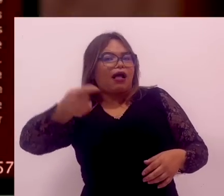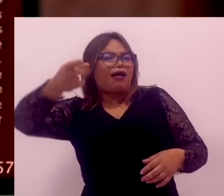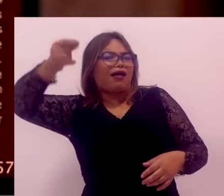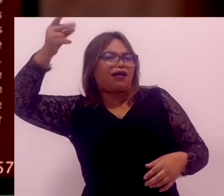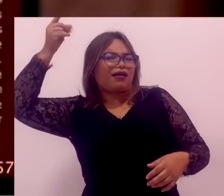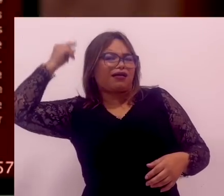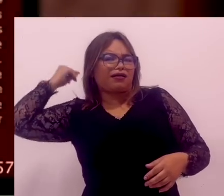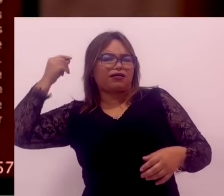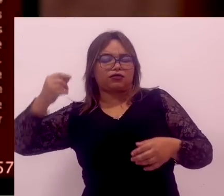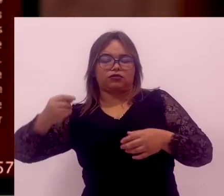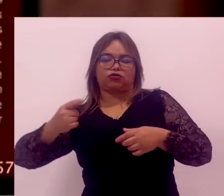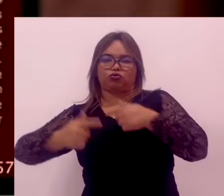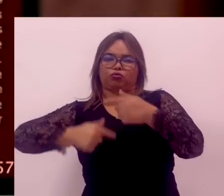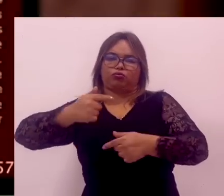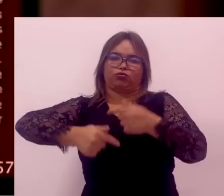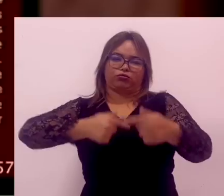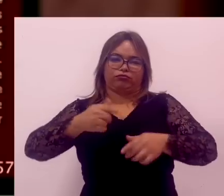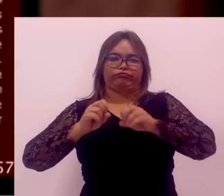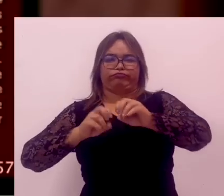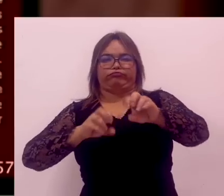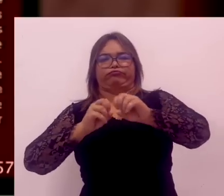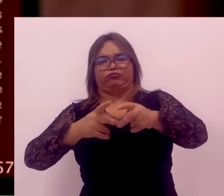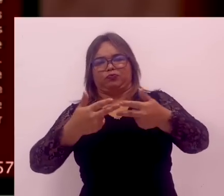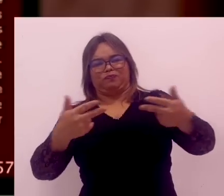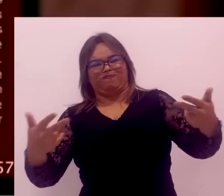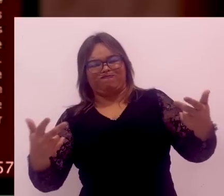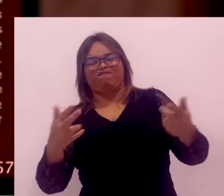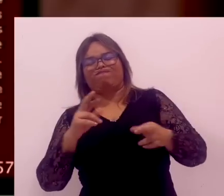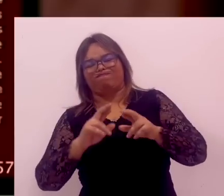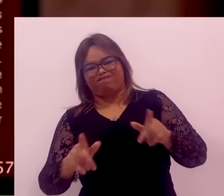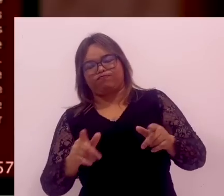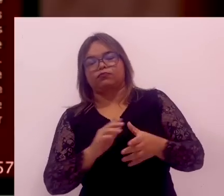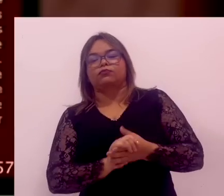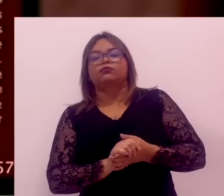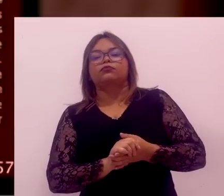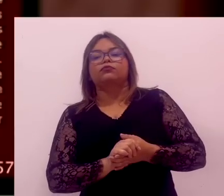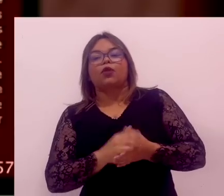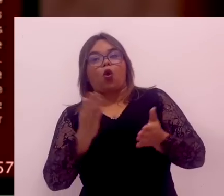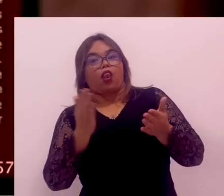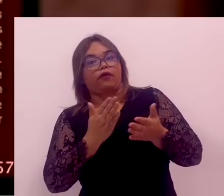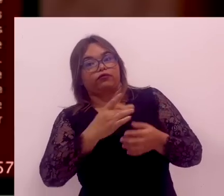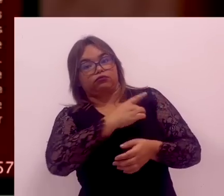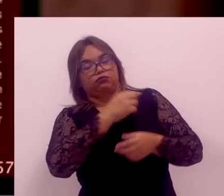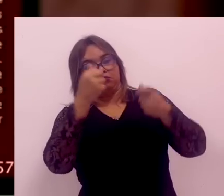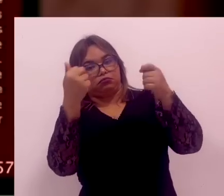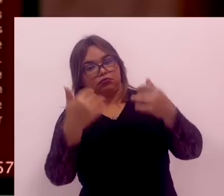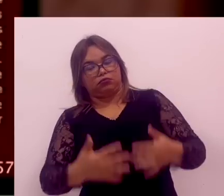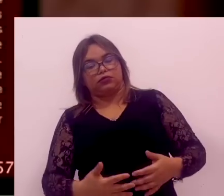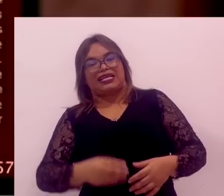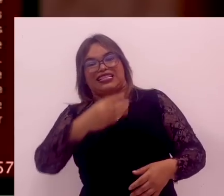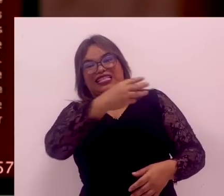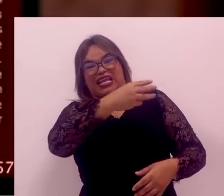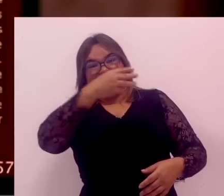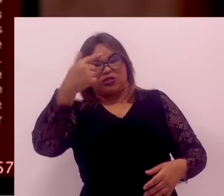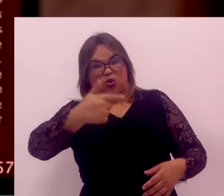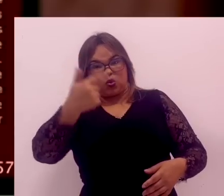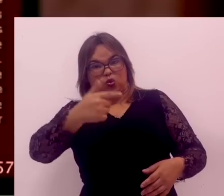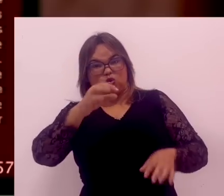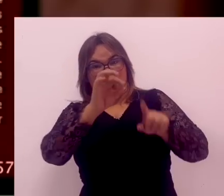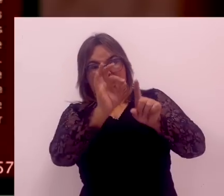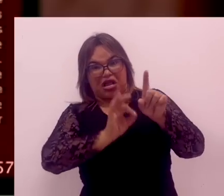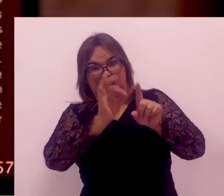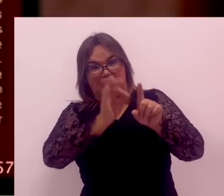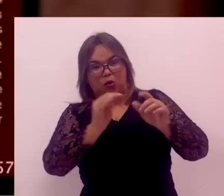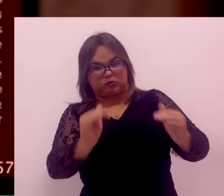página 851, diz que o 32º grau é o mais elevado. A figura hermafrodítica, que é ao mesmo tempo